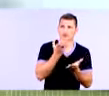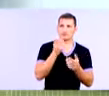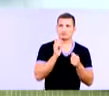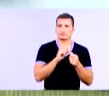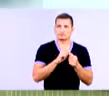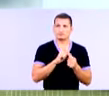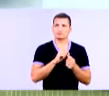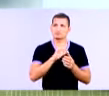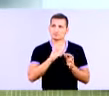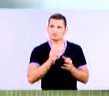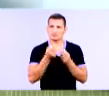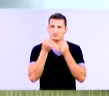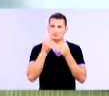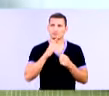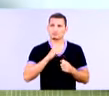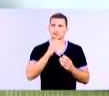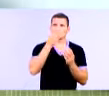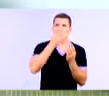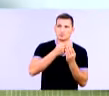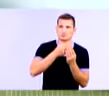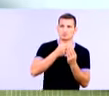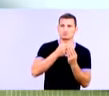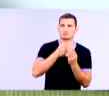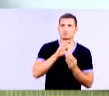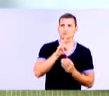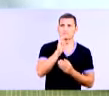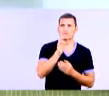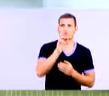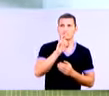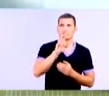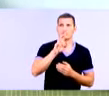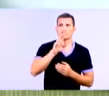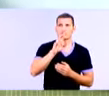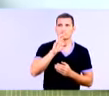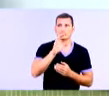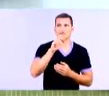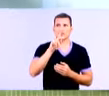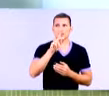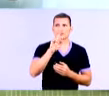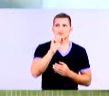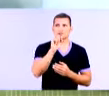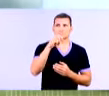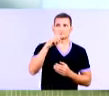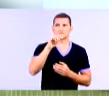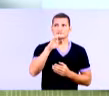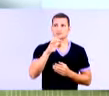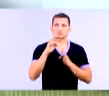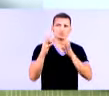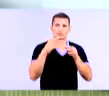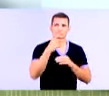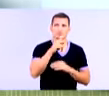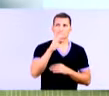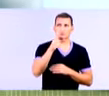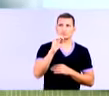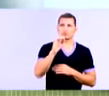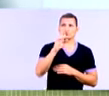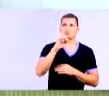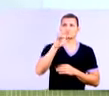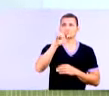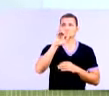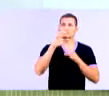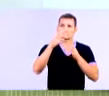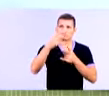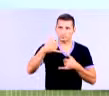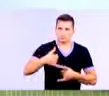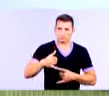pasta Workspace. Você copia a pasta Workspace, todos os seus códigos, todos os seus programas estão ali à disposição de vocês. Né?